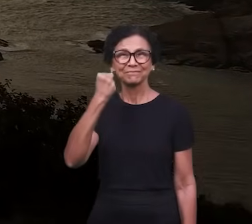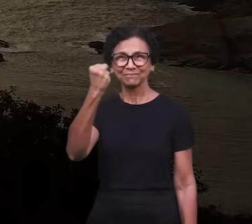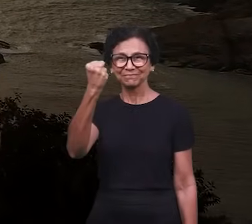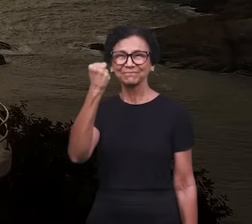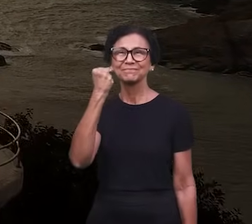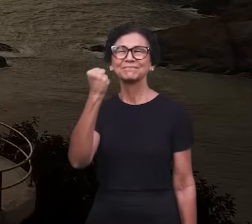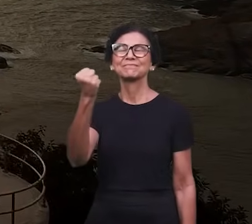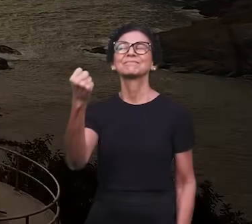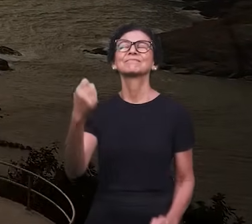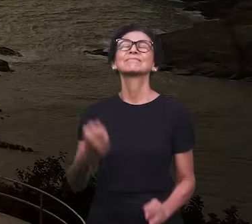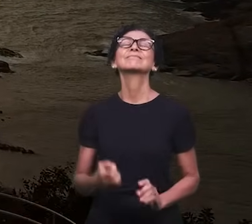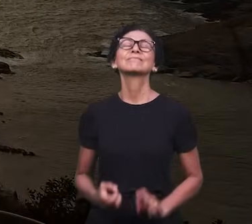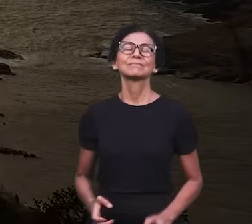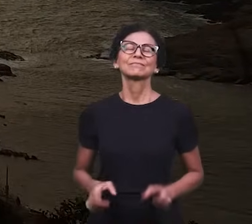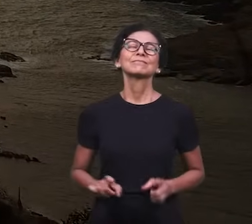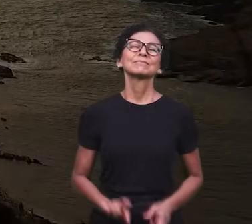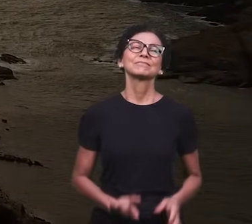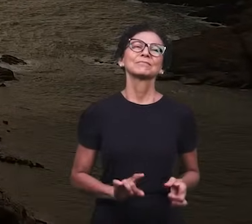salvador.